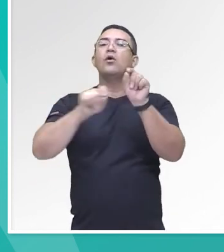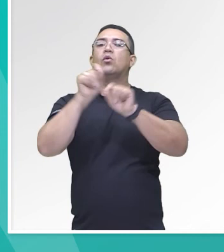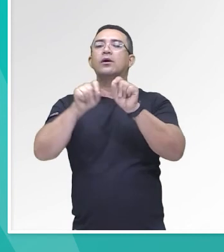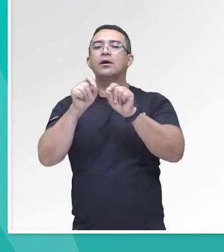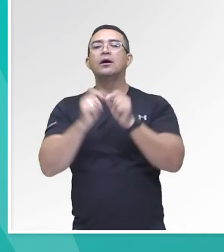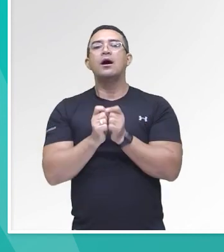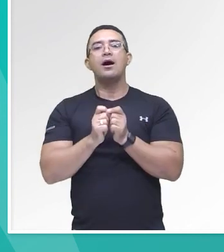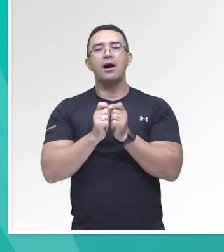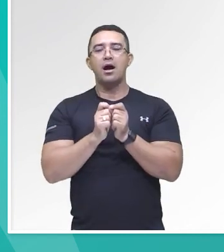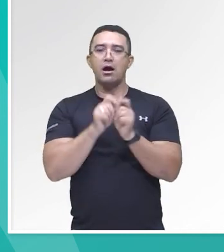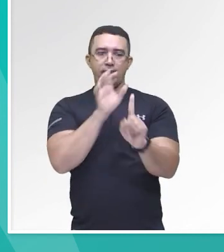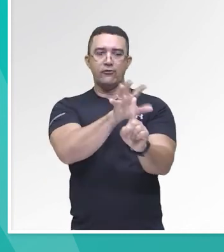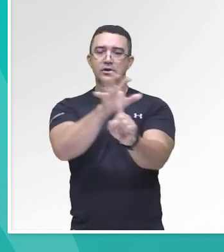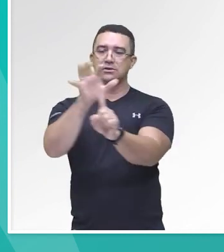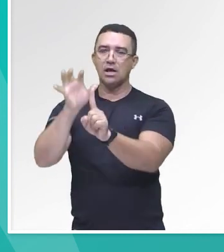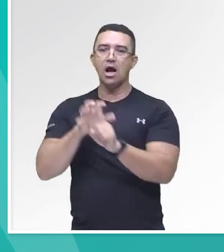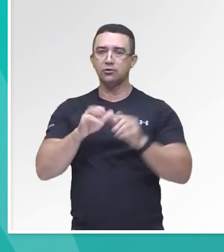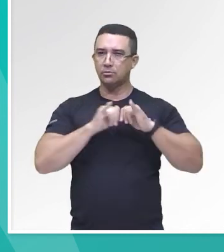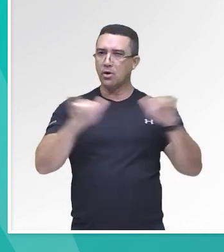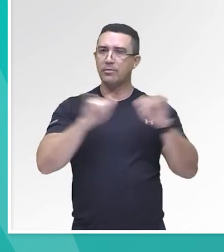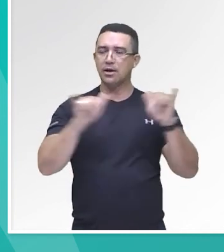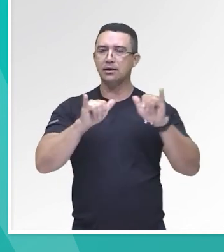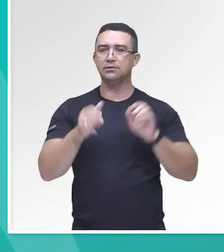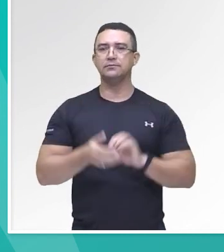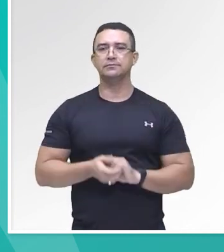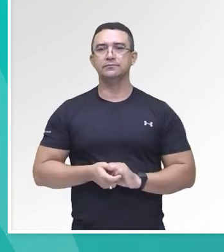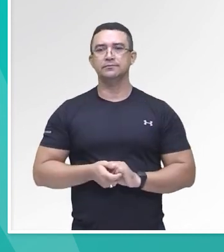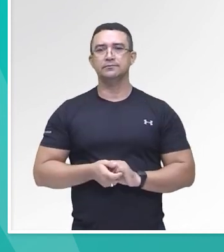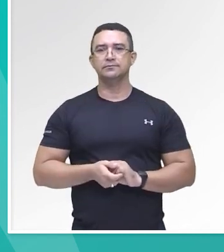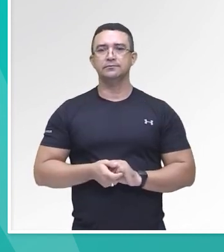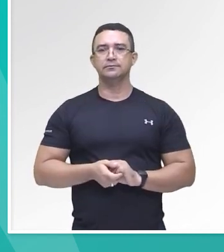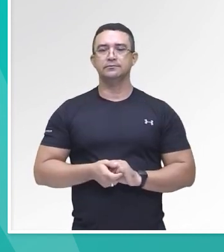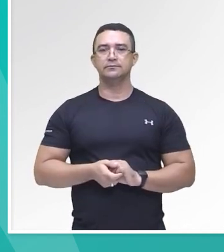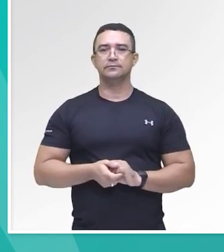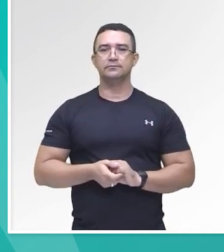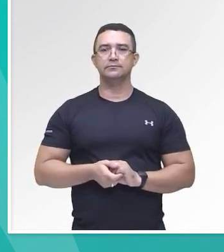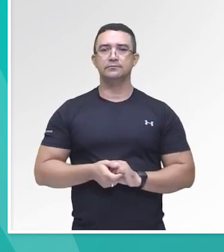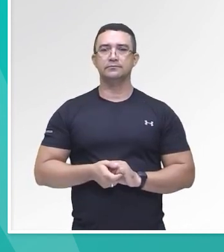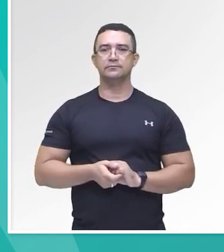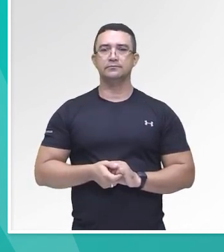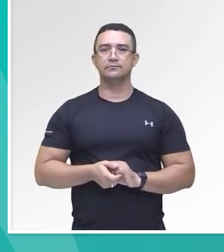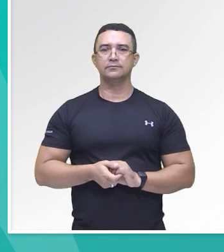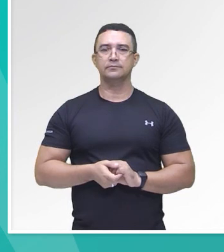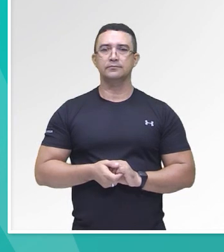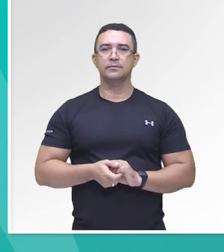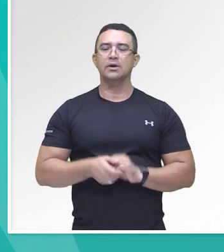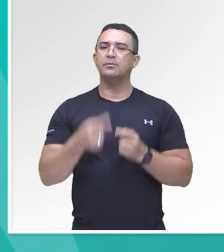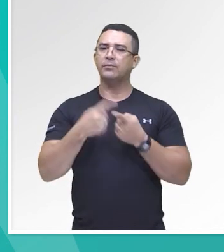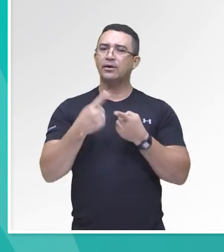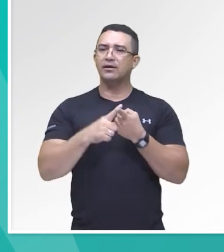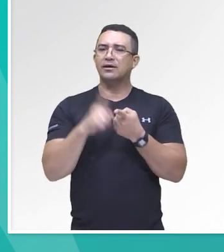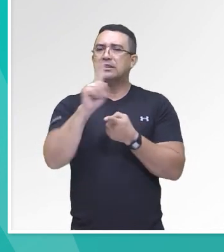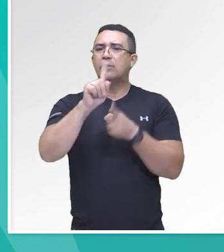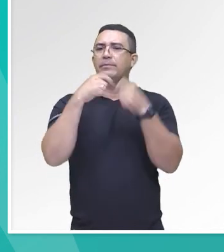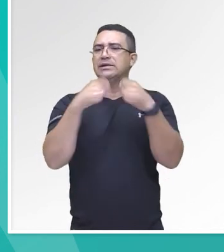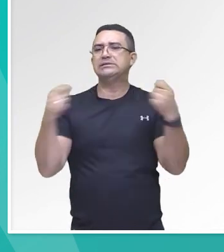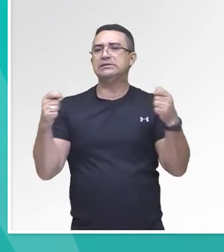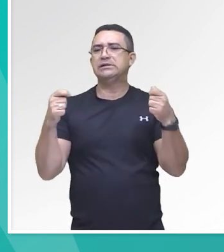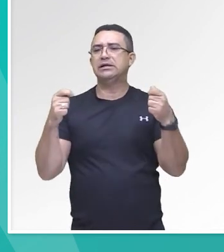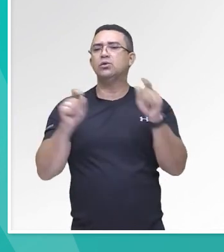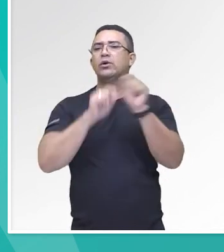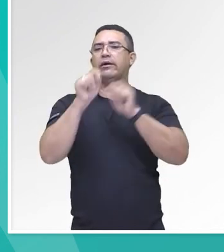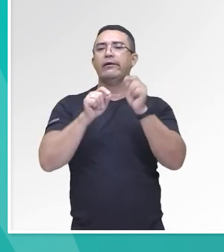influenciados por propagandas. Aliás, são influenciados por propagandas. Porque aí eu não precisei ficar repetindo,